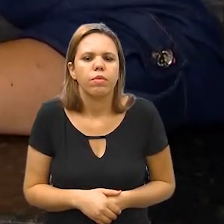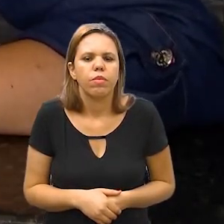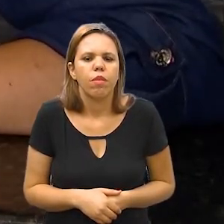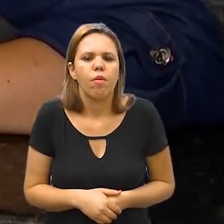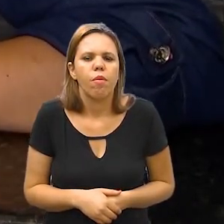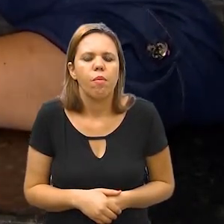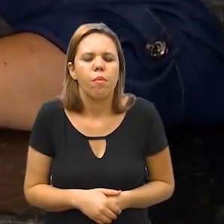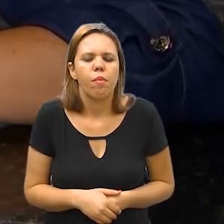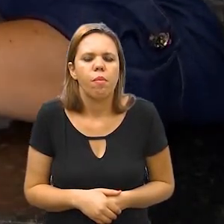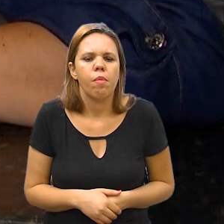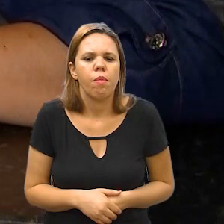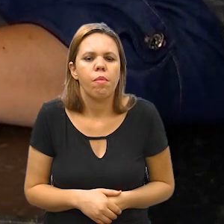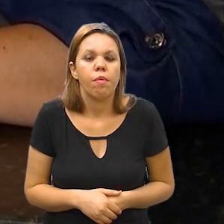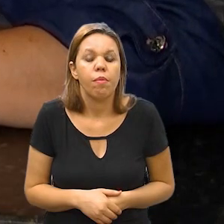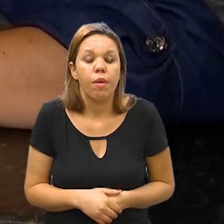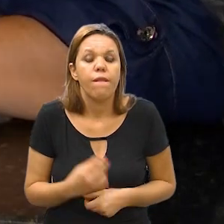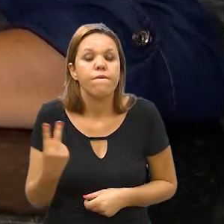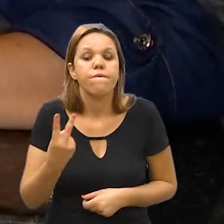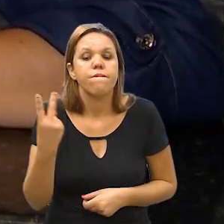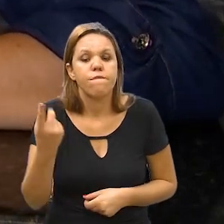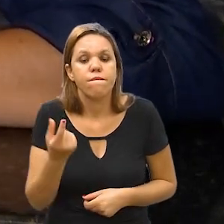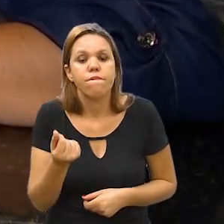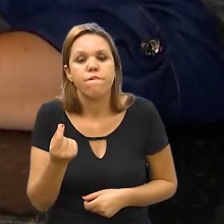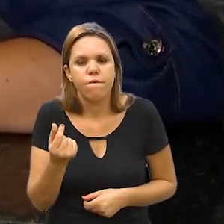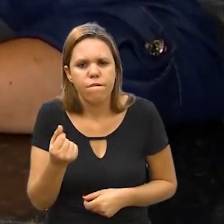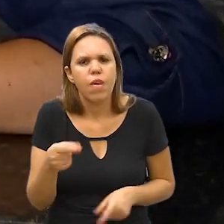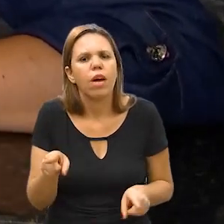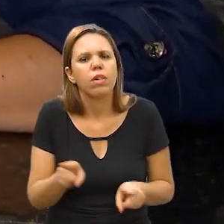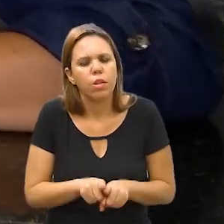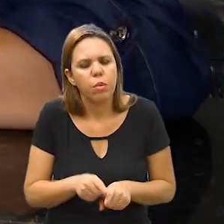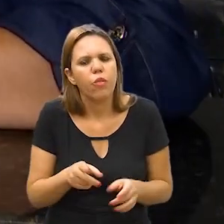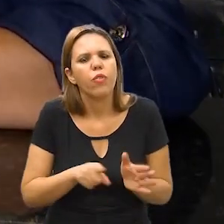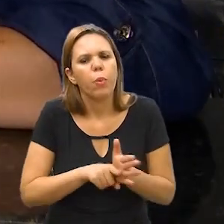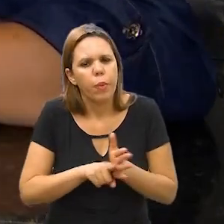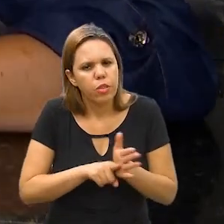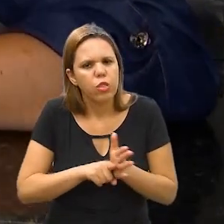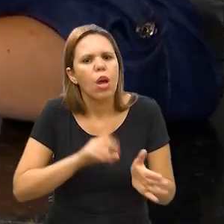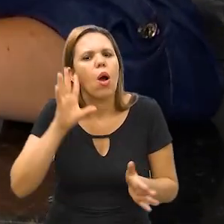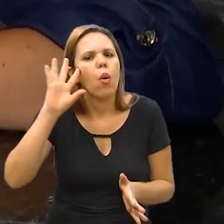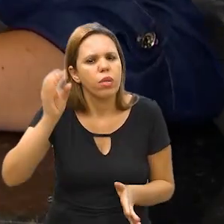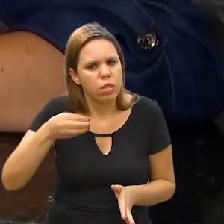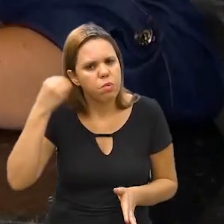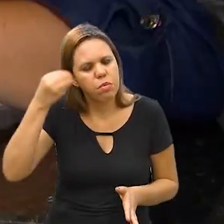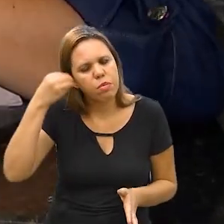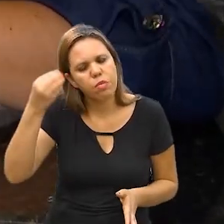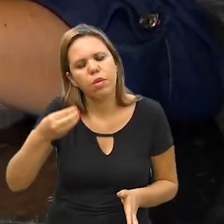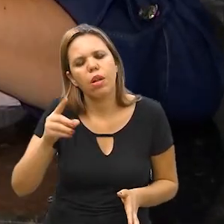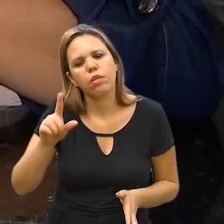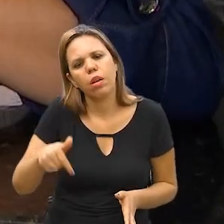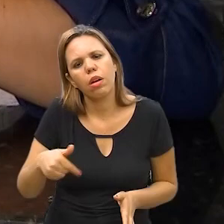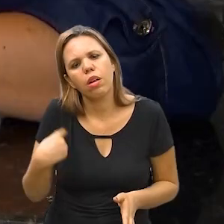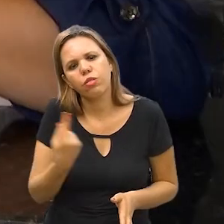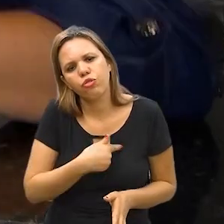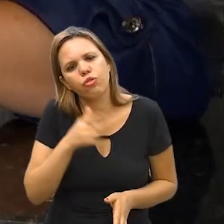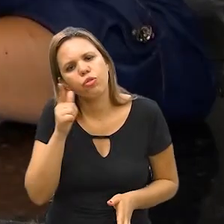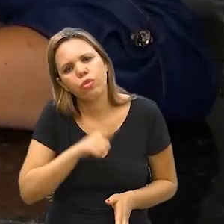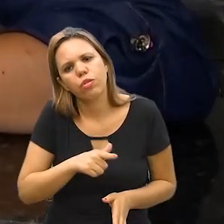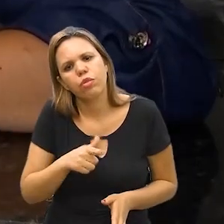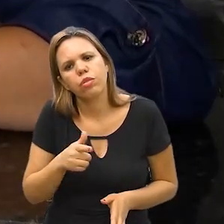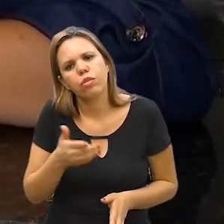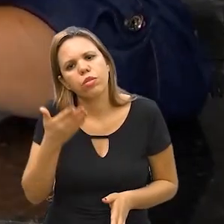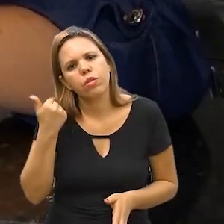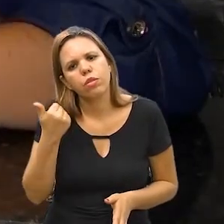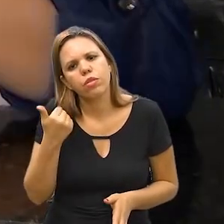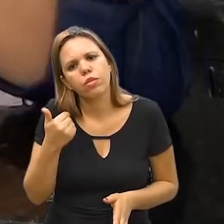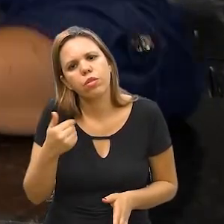parte de valores, essas coisas, também fui buscar conhecimento, porque a gente consegue ganhar muito